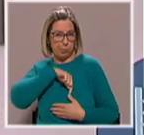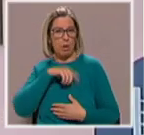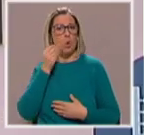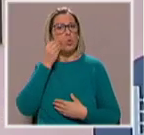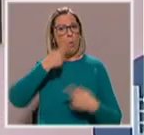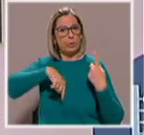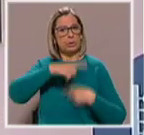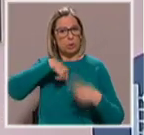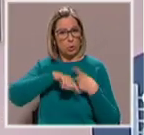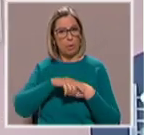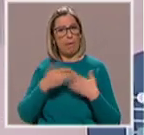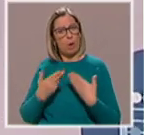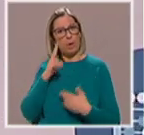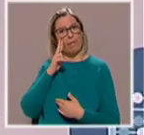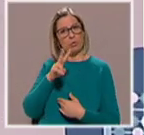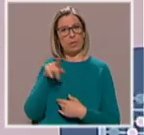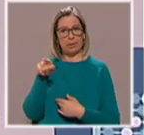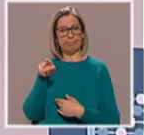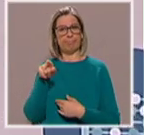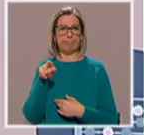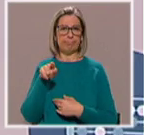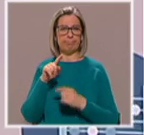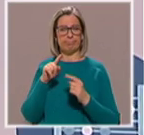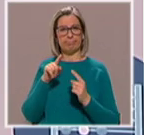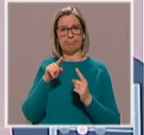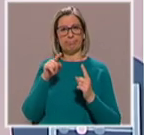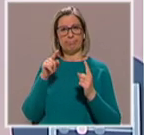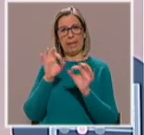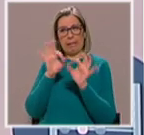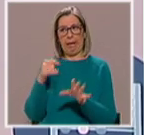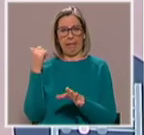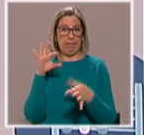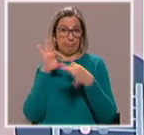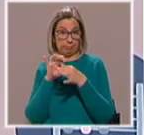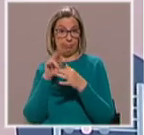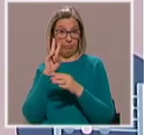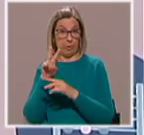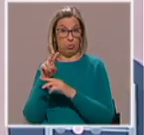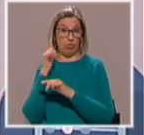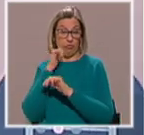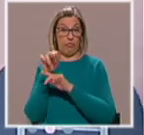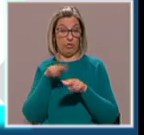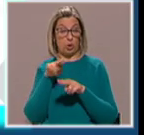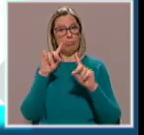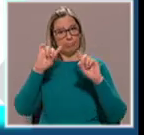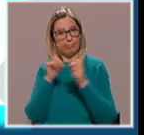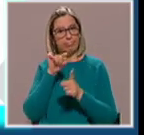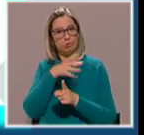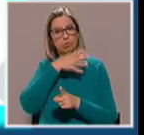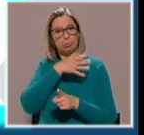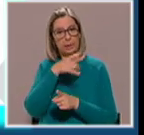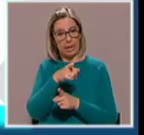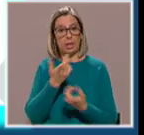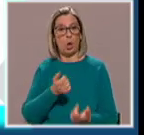coração. Vamos então agora sistematizar aqui um pouco as ideias do que vimos no vídeo. Então, o coração é o órgão do sistema